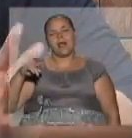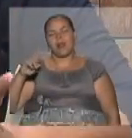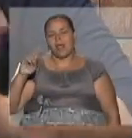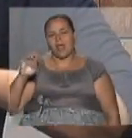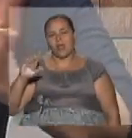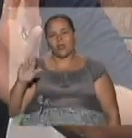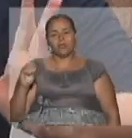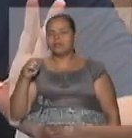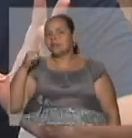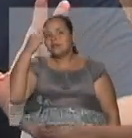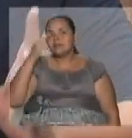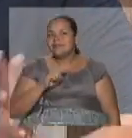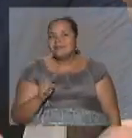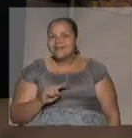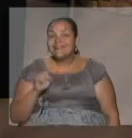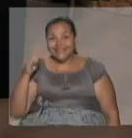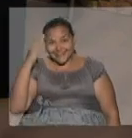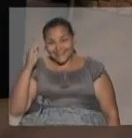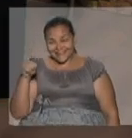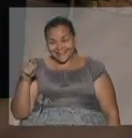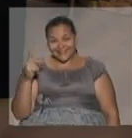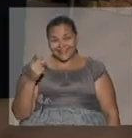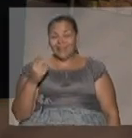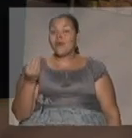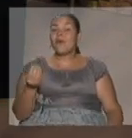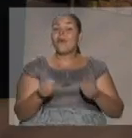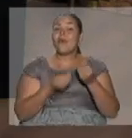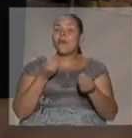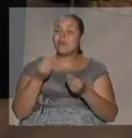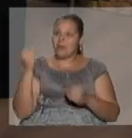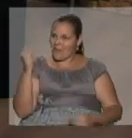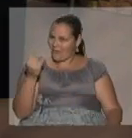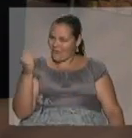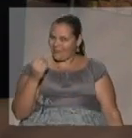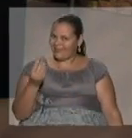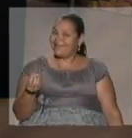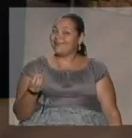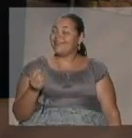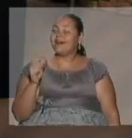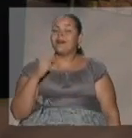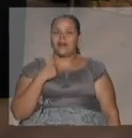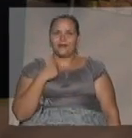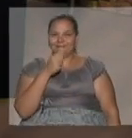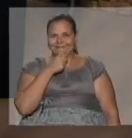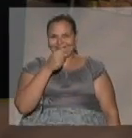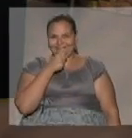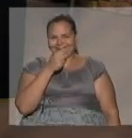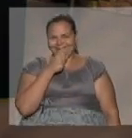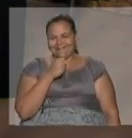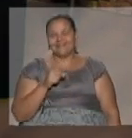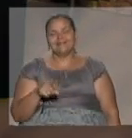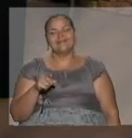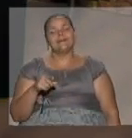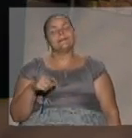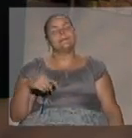você saber, não teve uma história você sabe dessa história? Sei. Como é que foi isso aí? Quem contou isso para você? Eu sou jornalista, né?